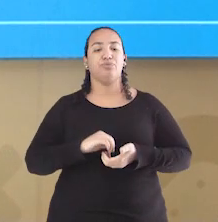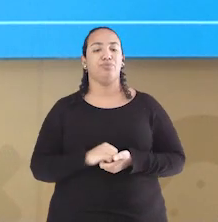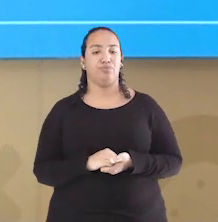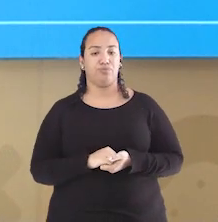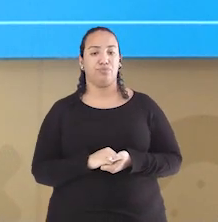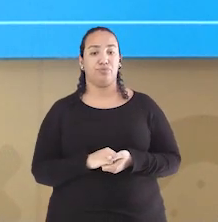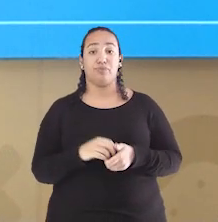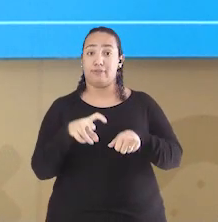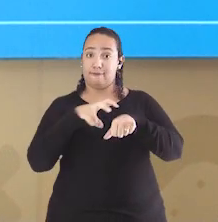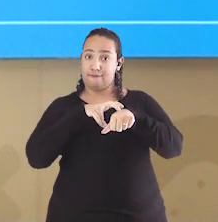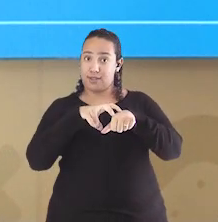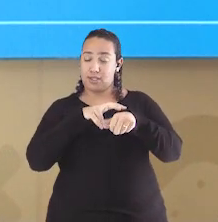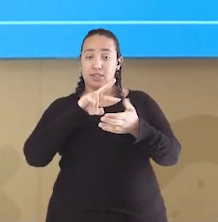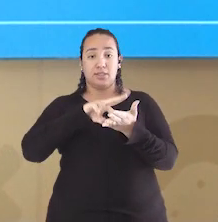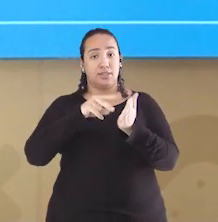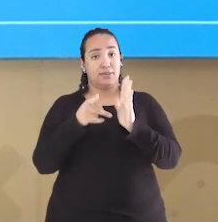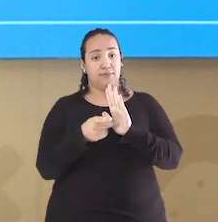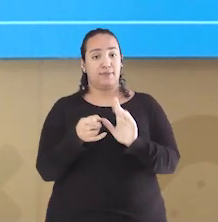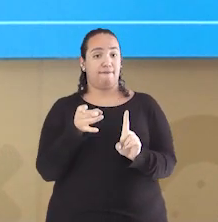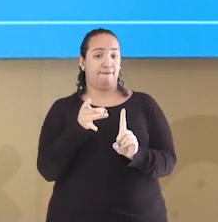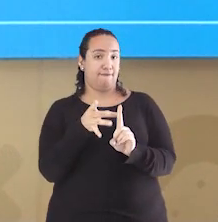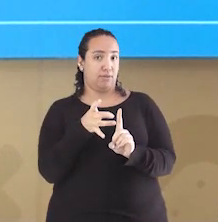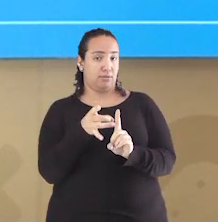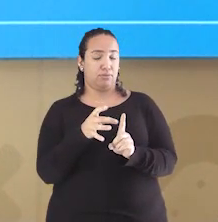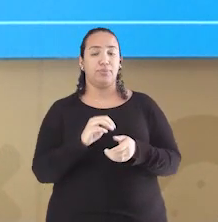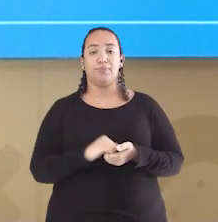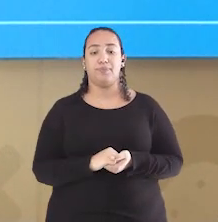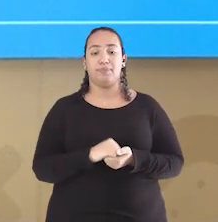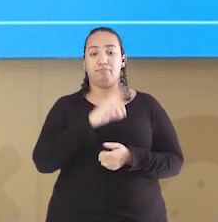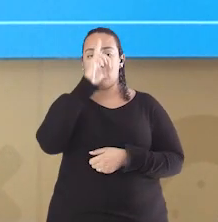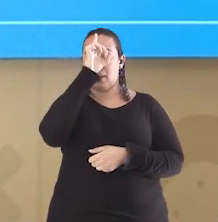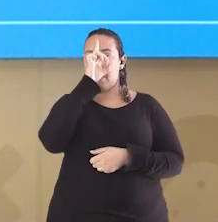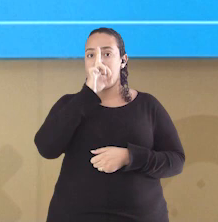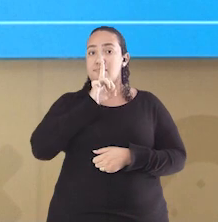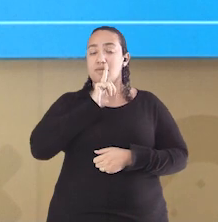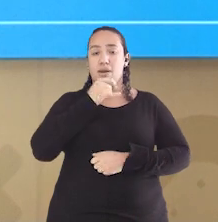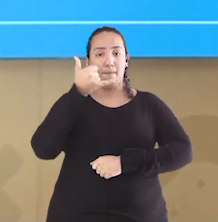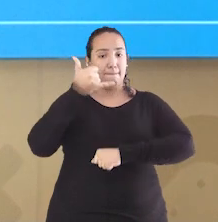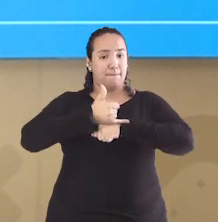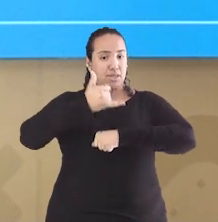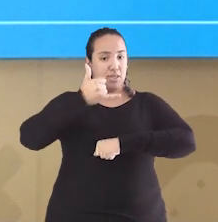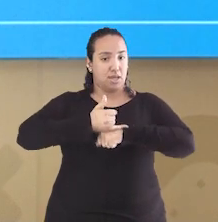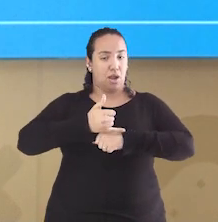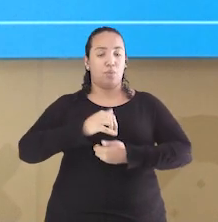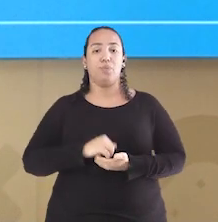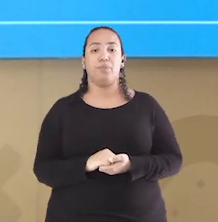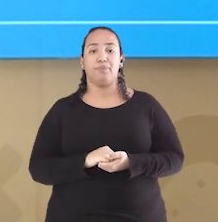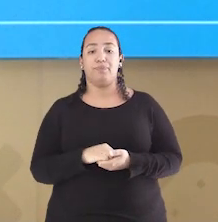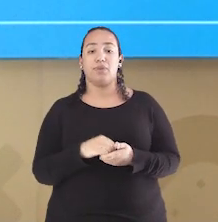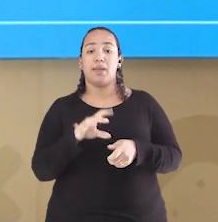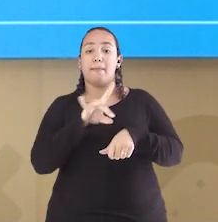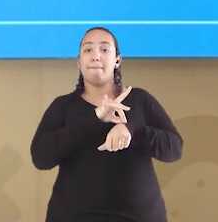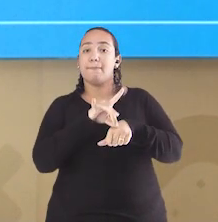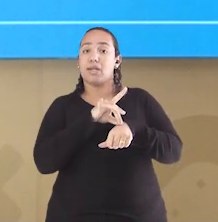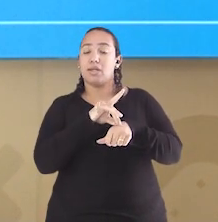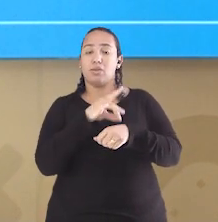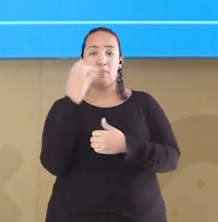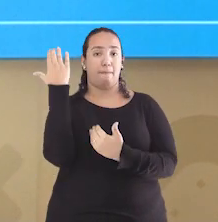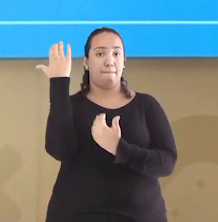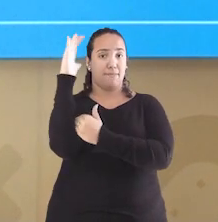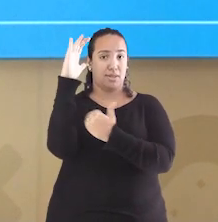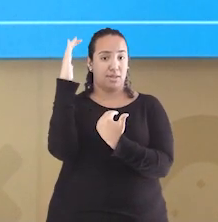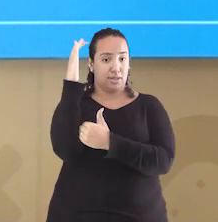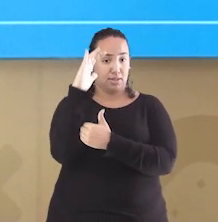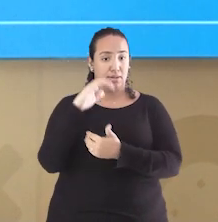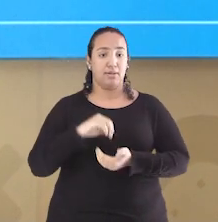isopor, temos o verde para o vidro, o amarelo para o metal, o preto para a